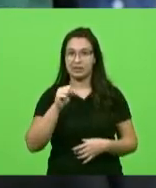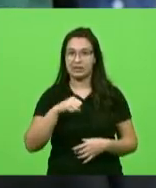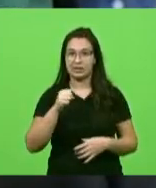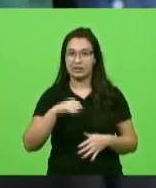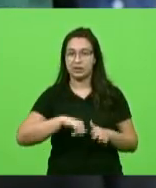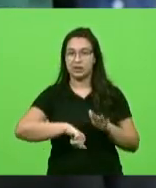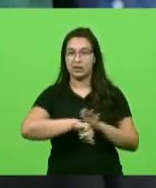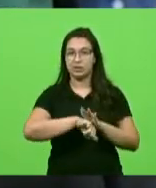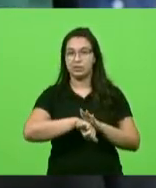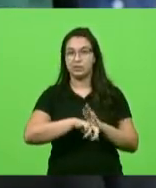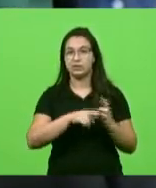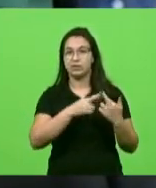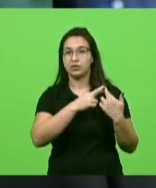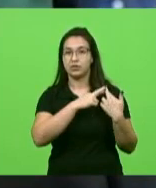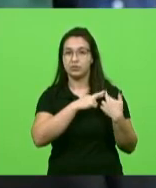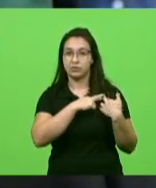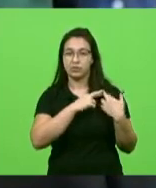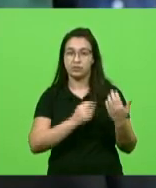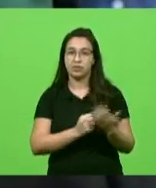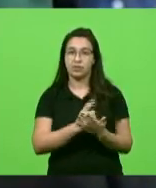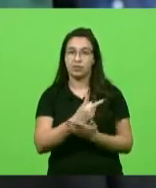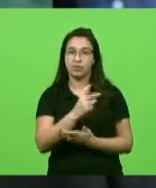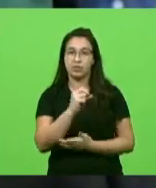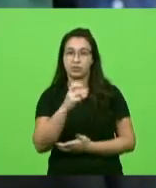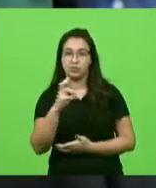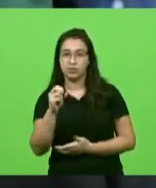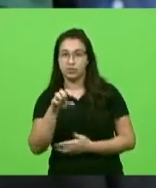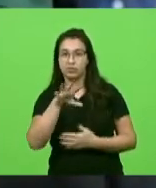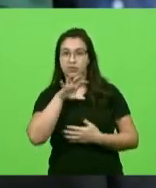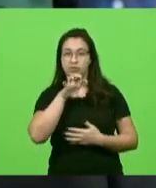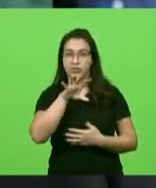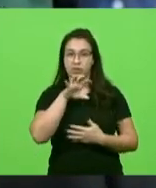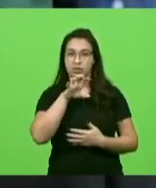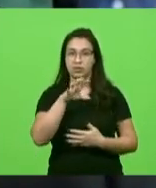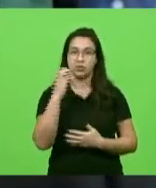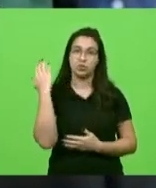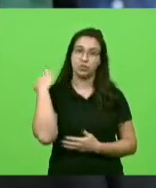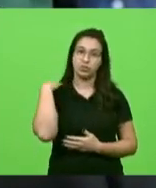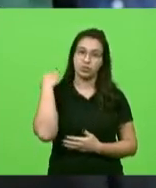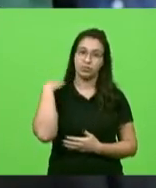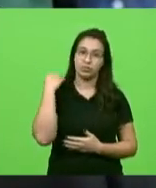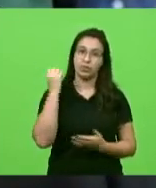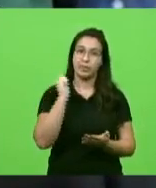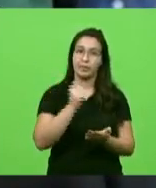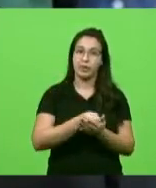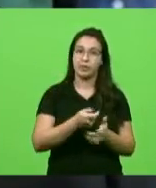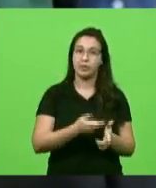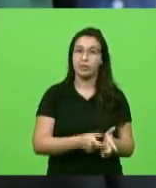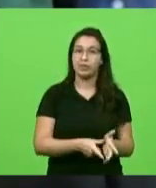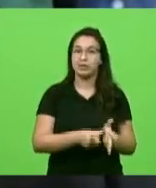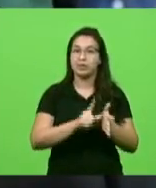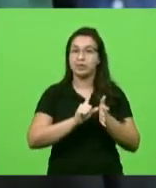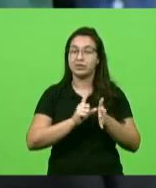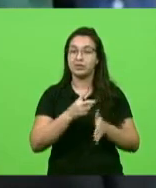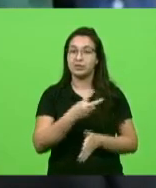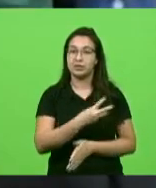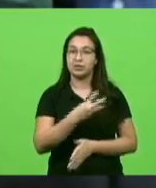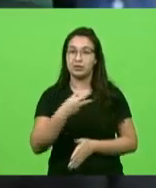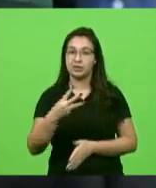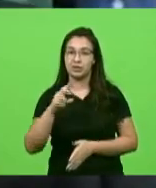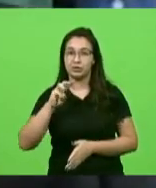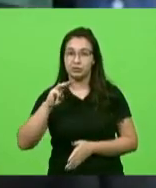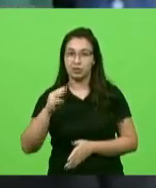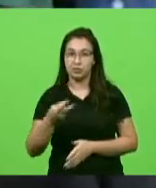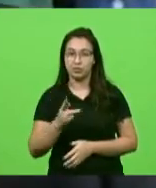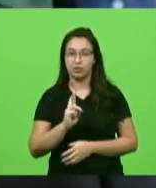de ambos do Episódio da cultura dos respiradores Mecânicos que foram pagos antecipadamente por 33 milhões de reais